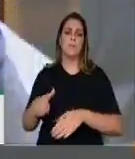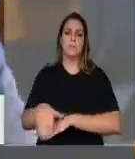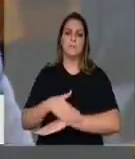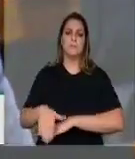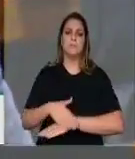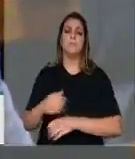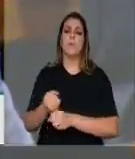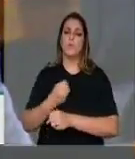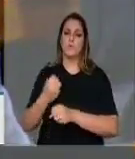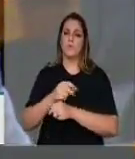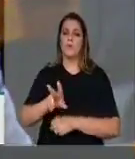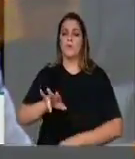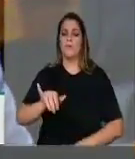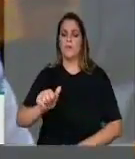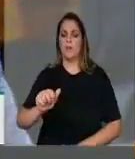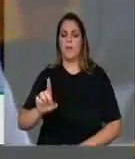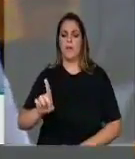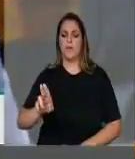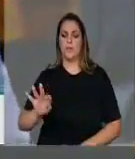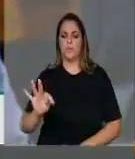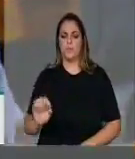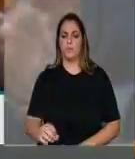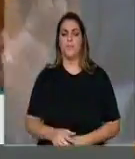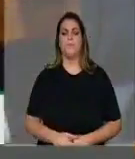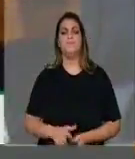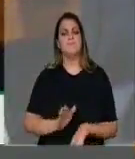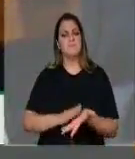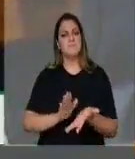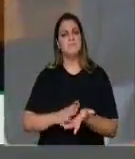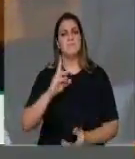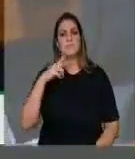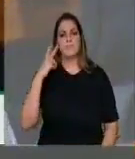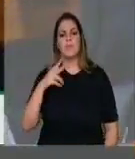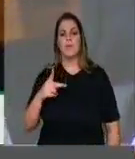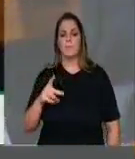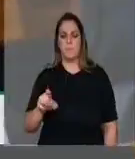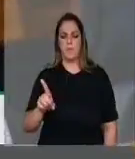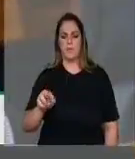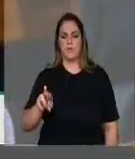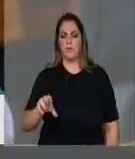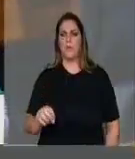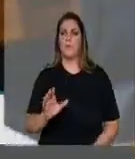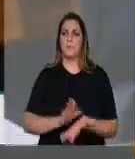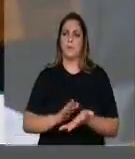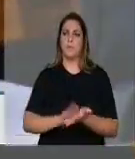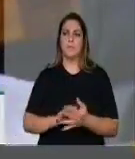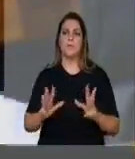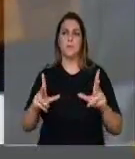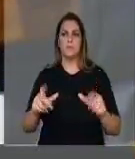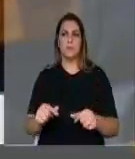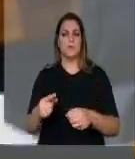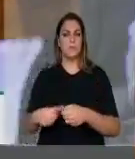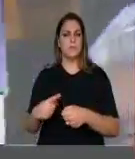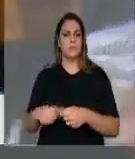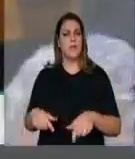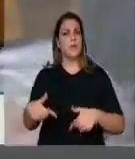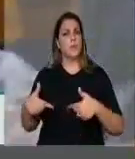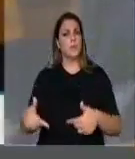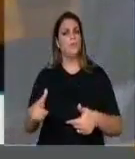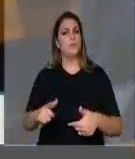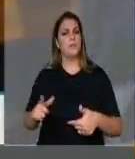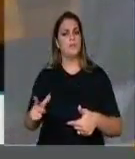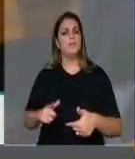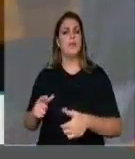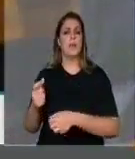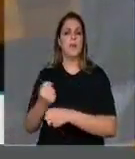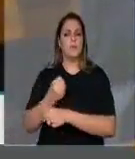para a construção do viaduto. Portanto, vereador Pedro Delegado, parabéns a você e a todos da cidade pela sua batalha, pela construção